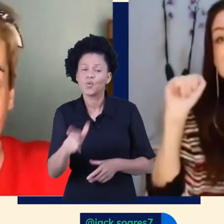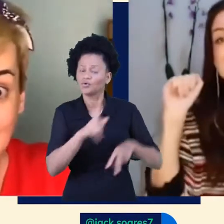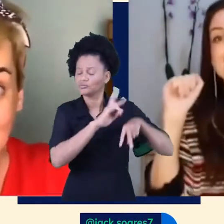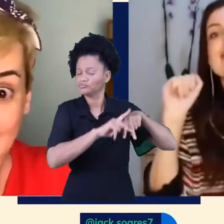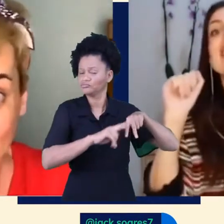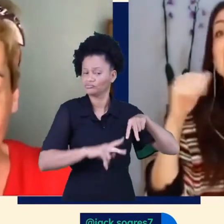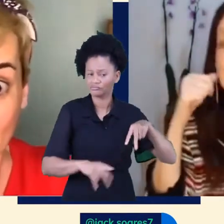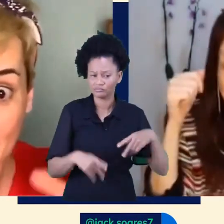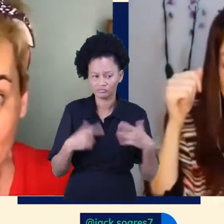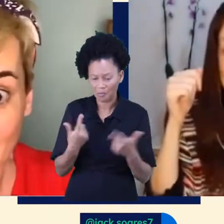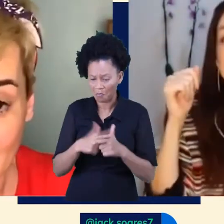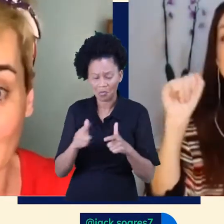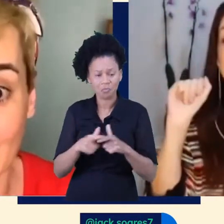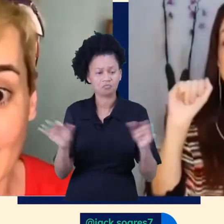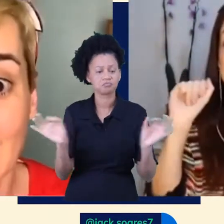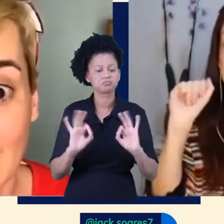Isso.